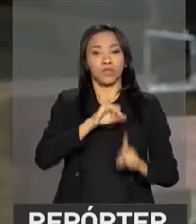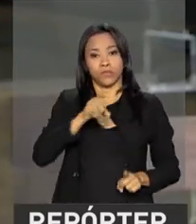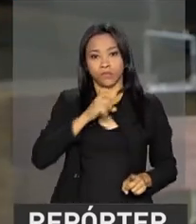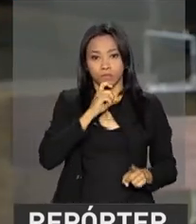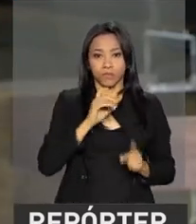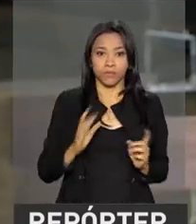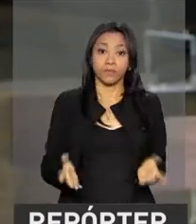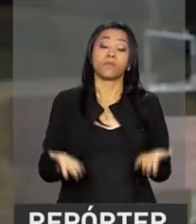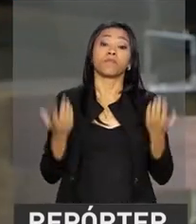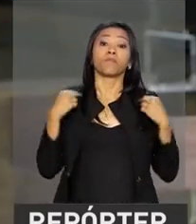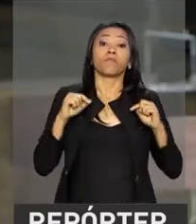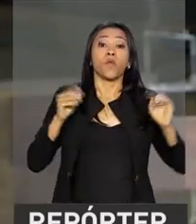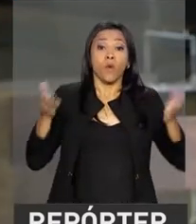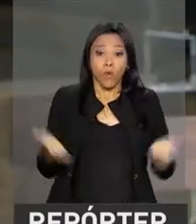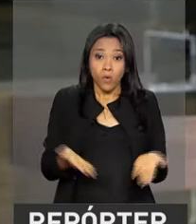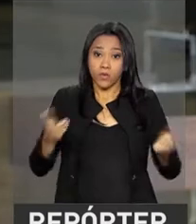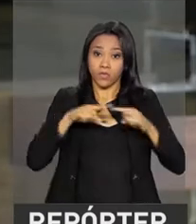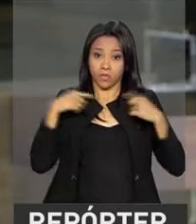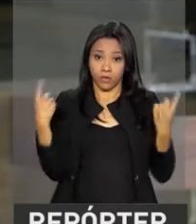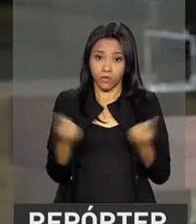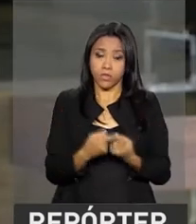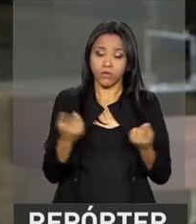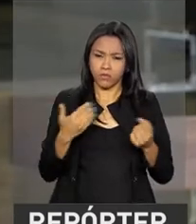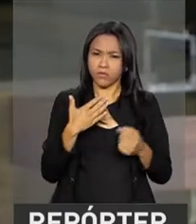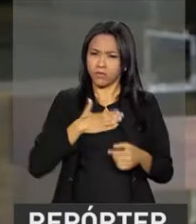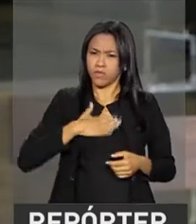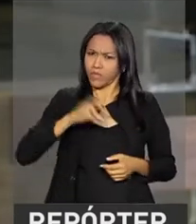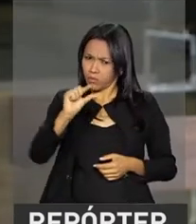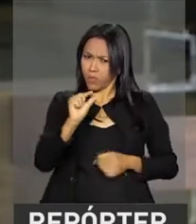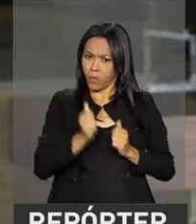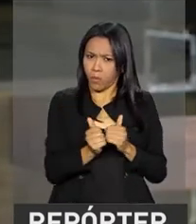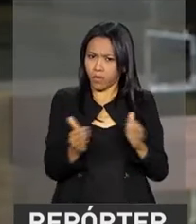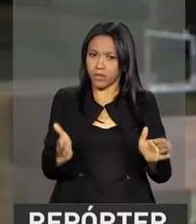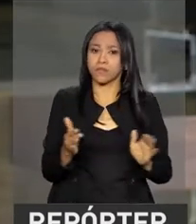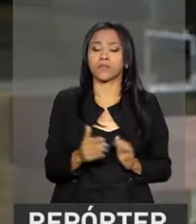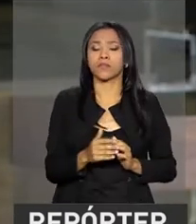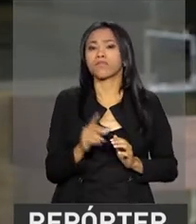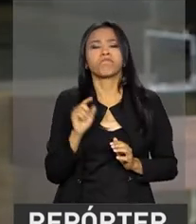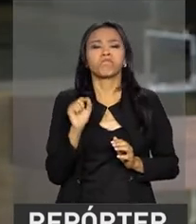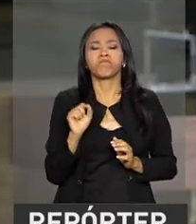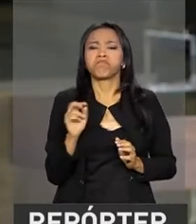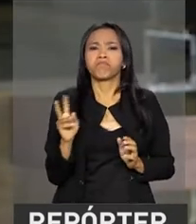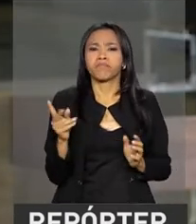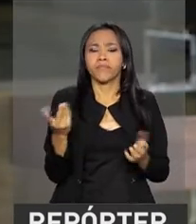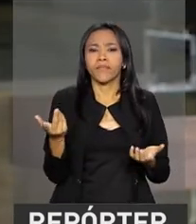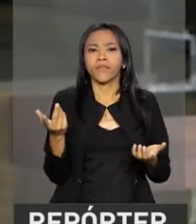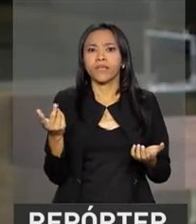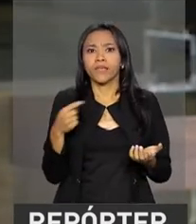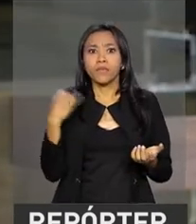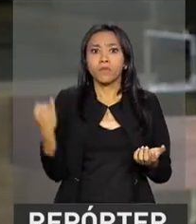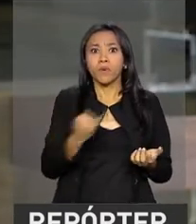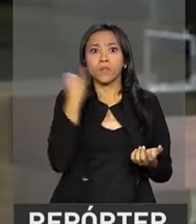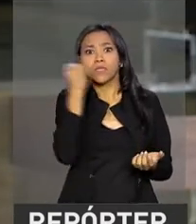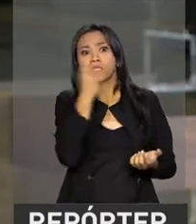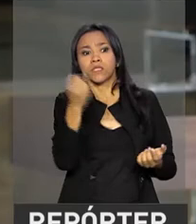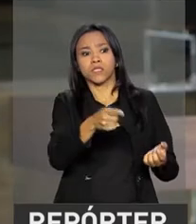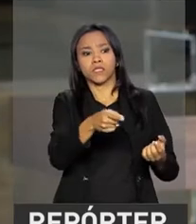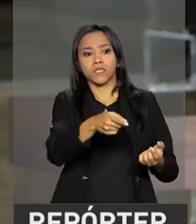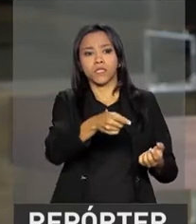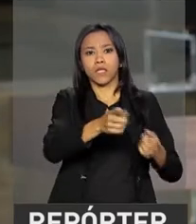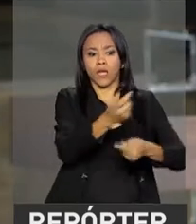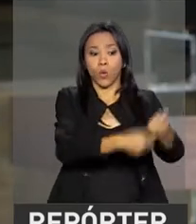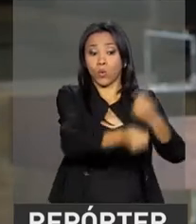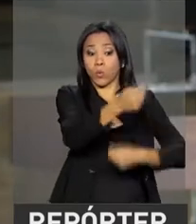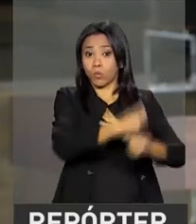essa reunião de hoje, que começa daqui a pouco aqui no Planalto, ela acontece em um momento aí que indicadores importantes da economia brasileira dão